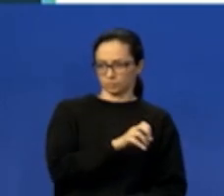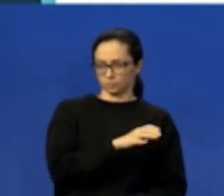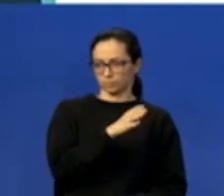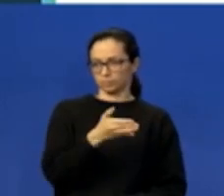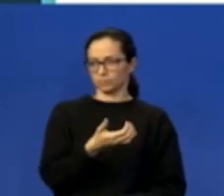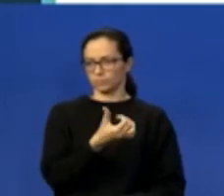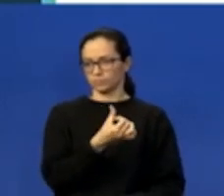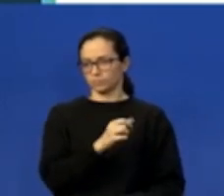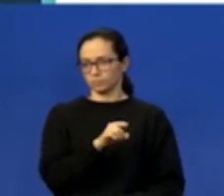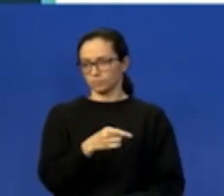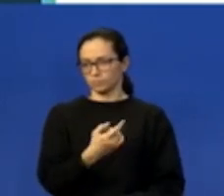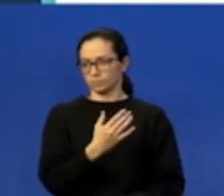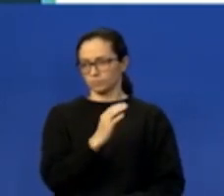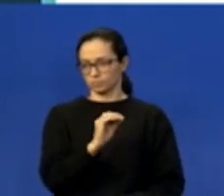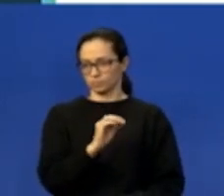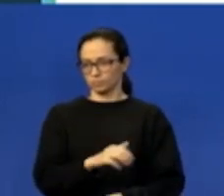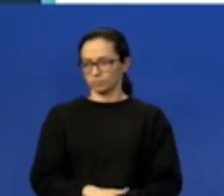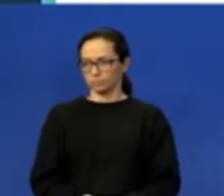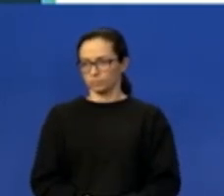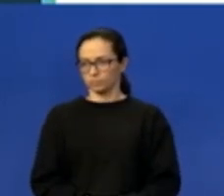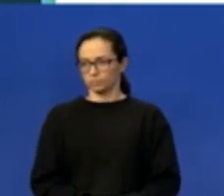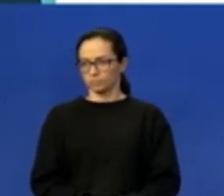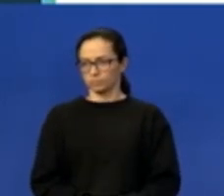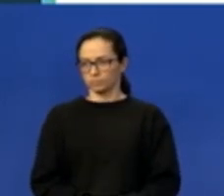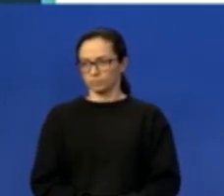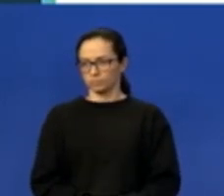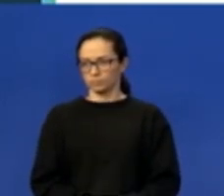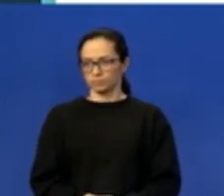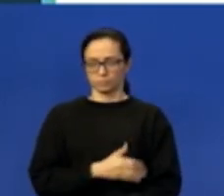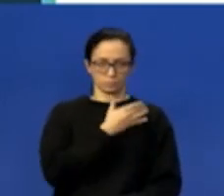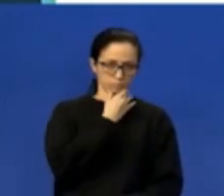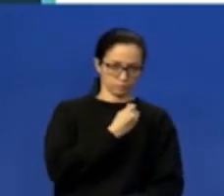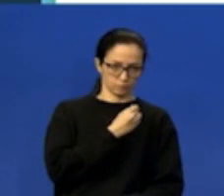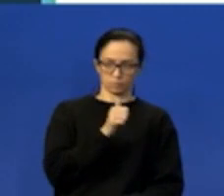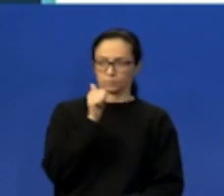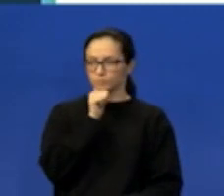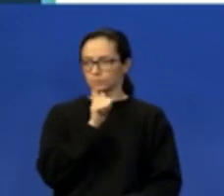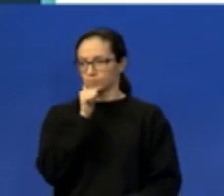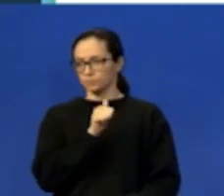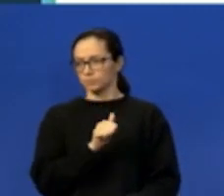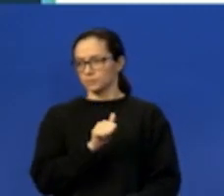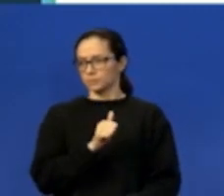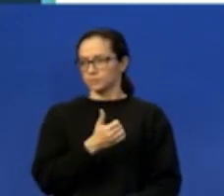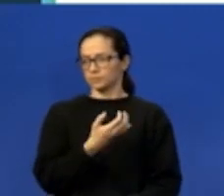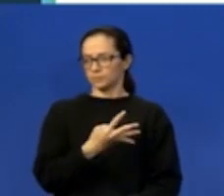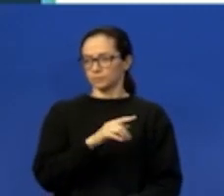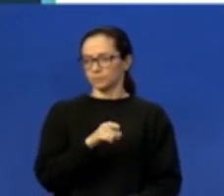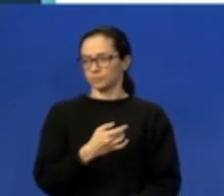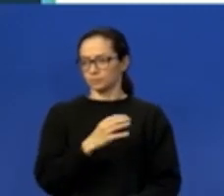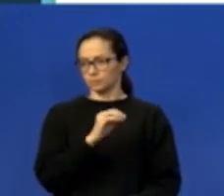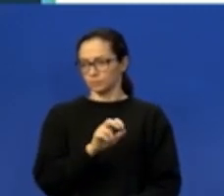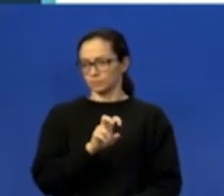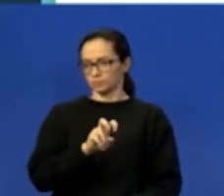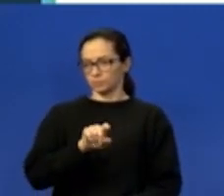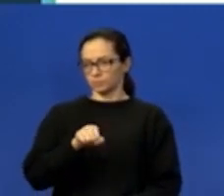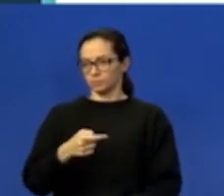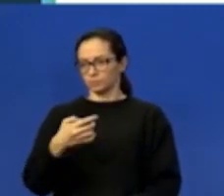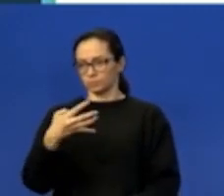mil. Os limites normais nos homens variam entre 4,5 a 6 e nas mulheres de